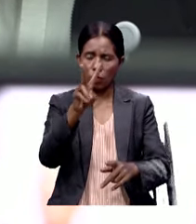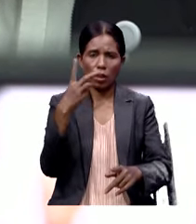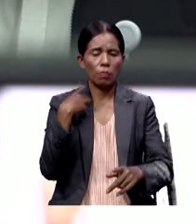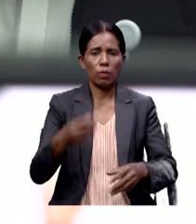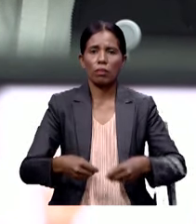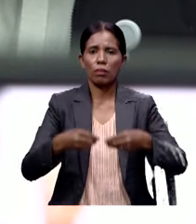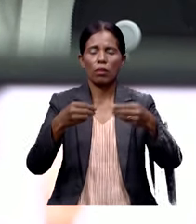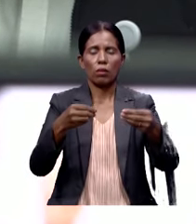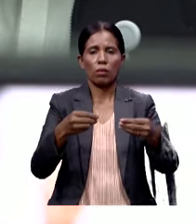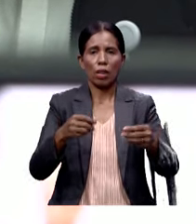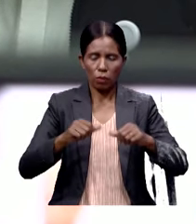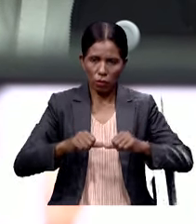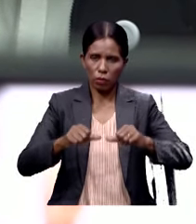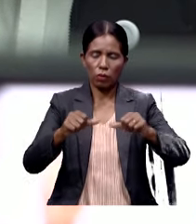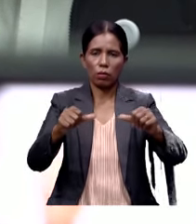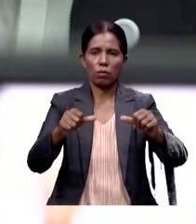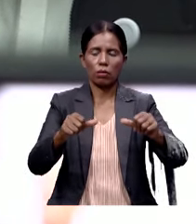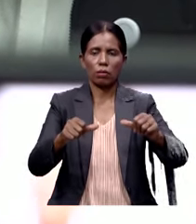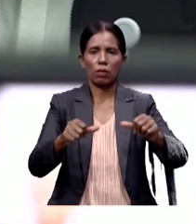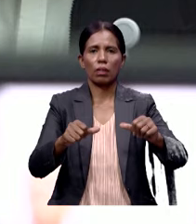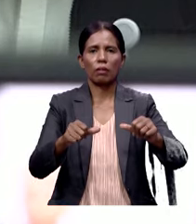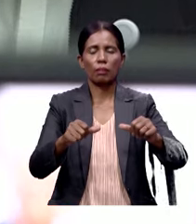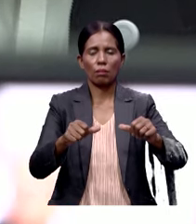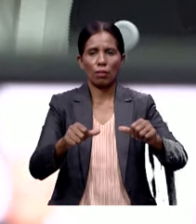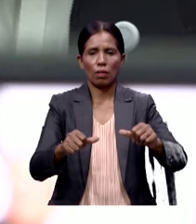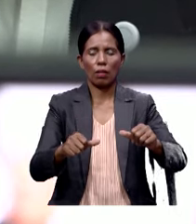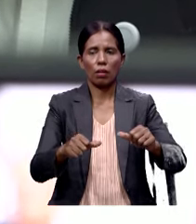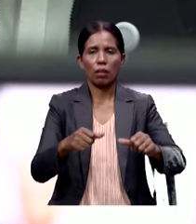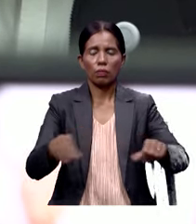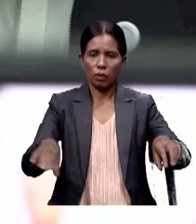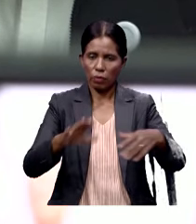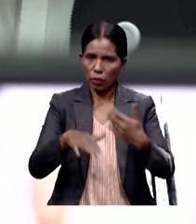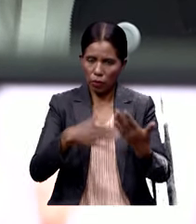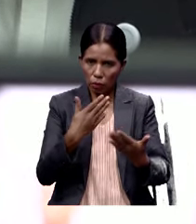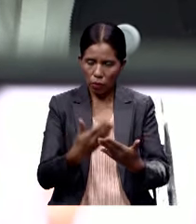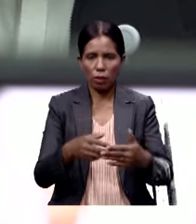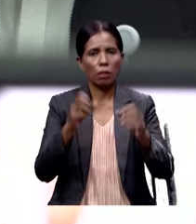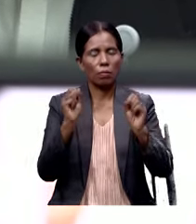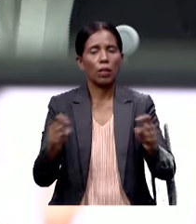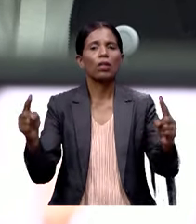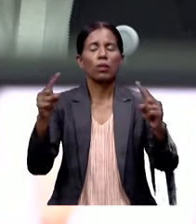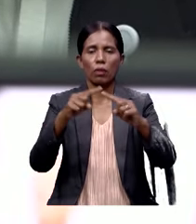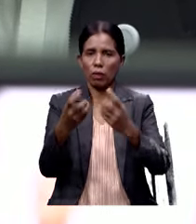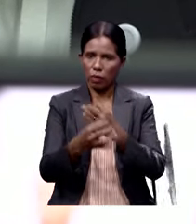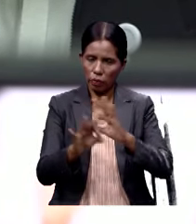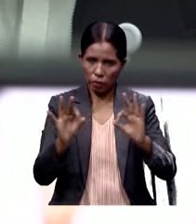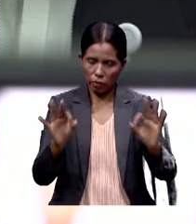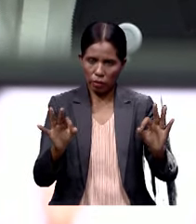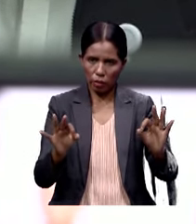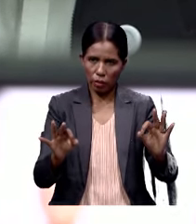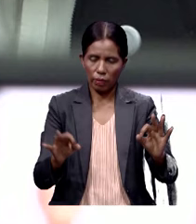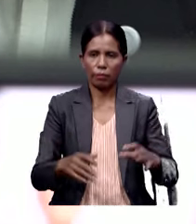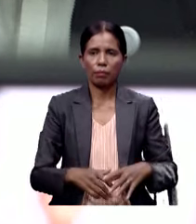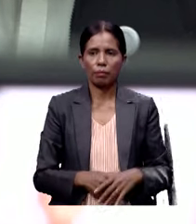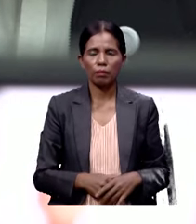e continua encoraja a tu serviço ser nebele, a toia neroan e a minha destina e